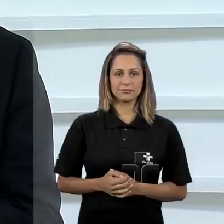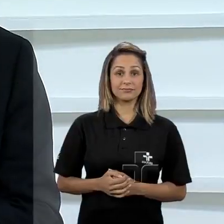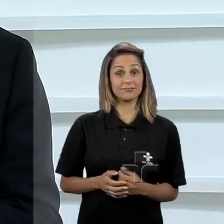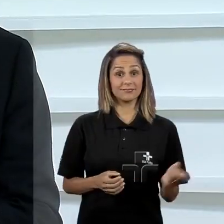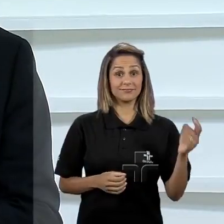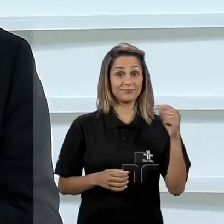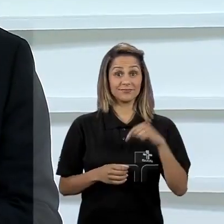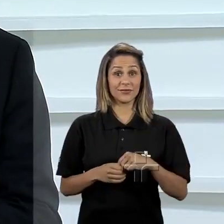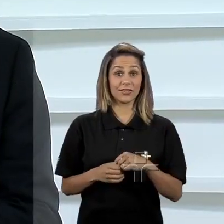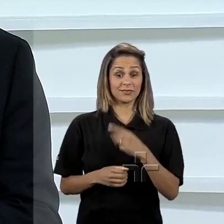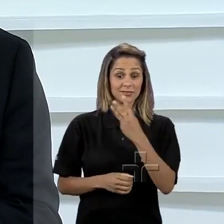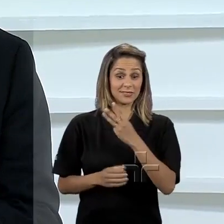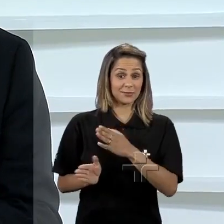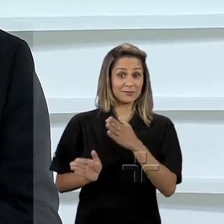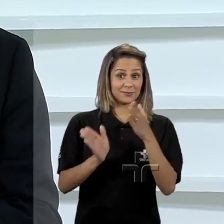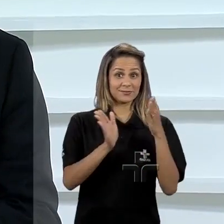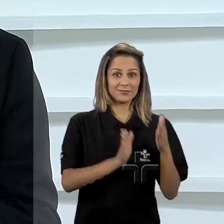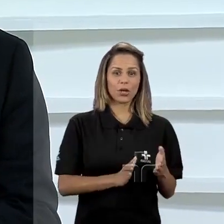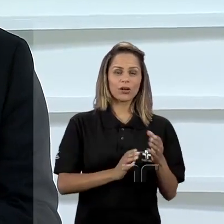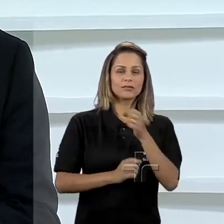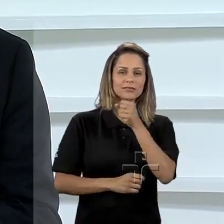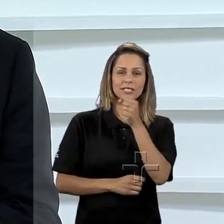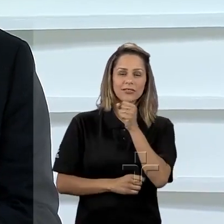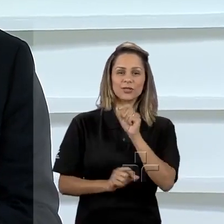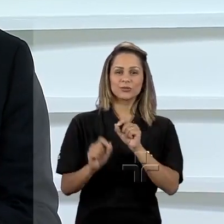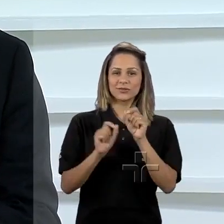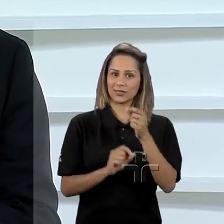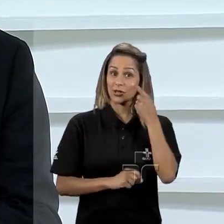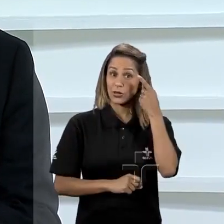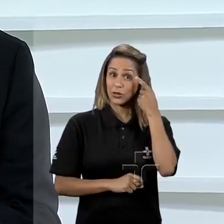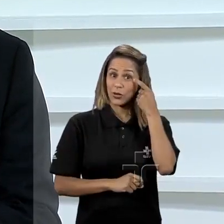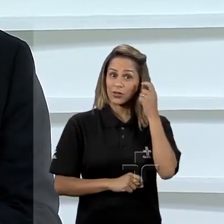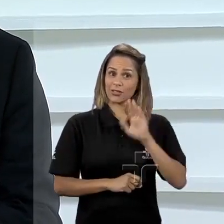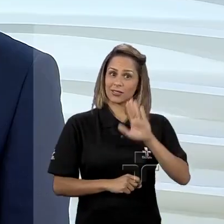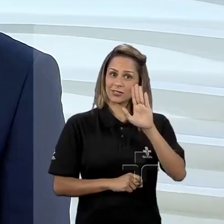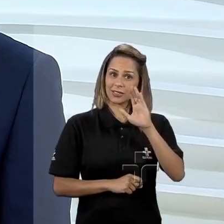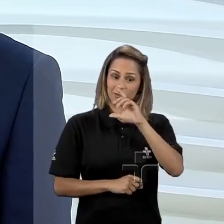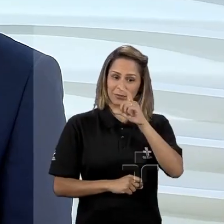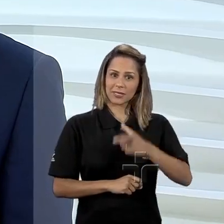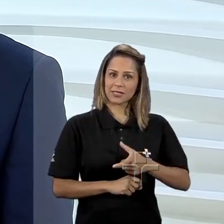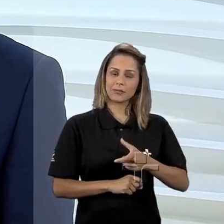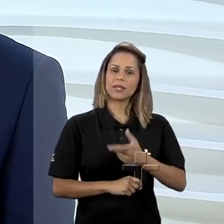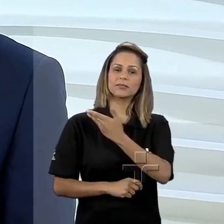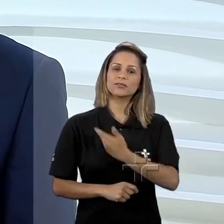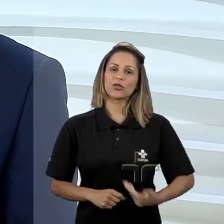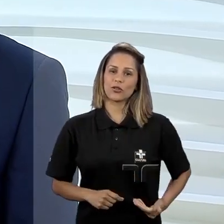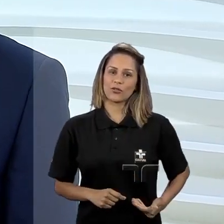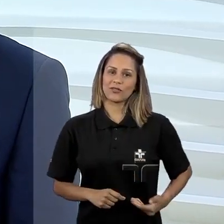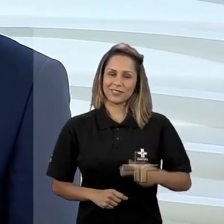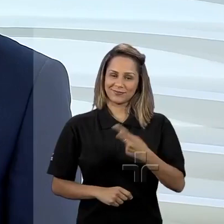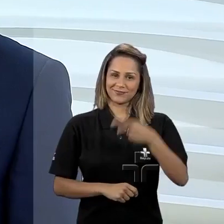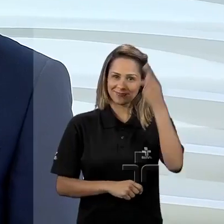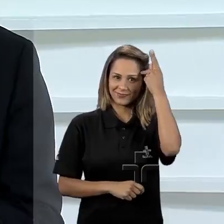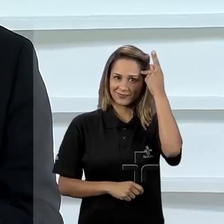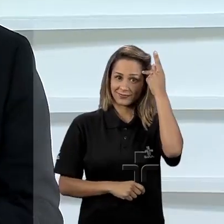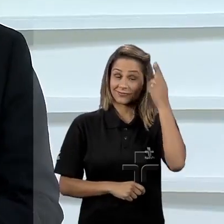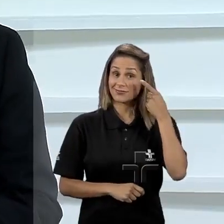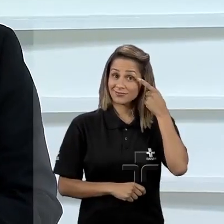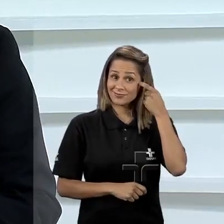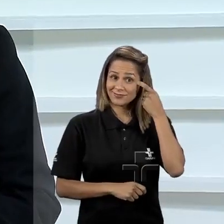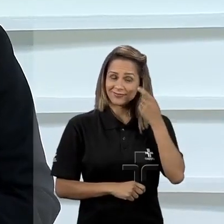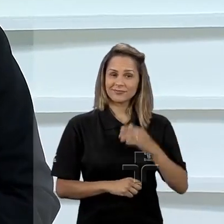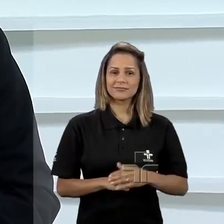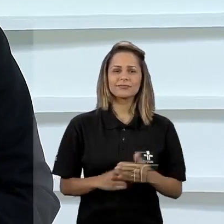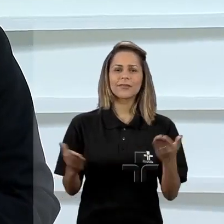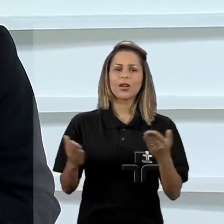Estamos de volta para o terceiro bloco da entrevista com o candidato do PSDB ao governo do Estado, João Dória. Agora temos